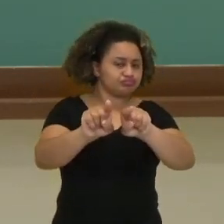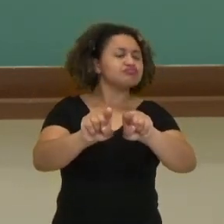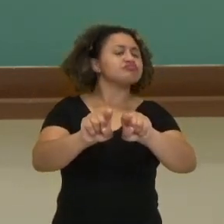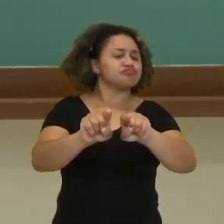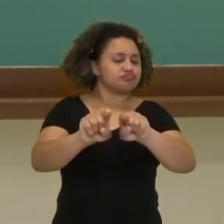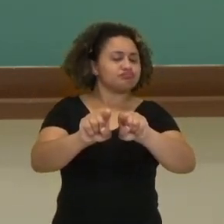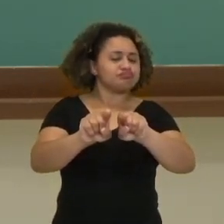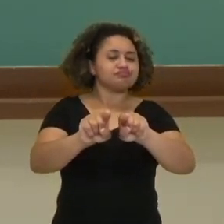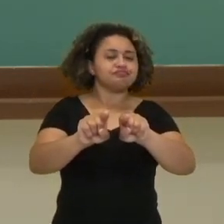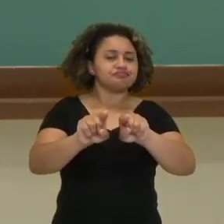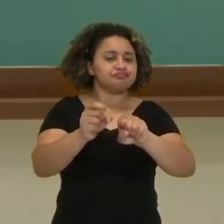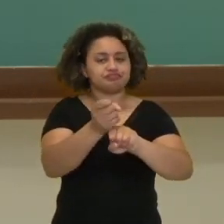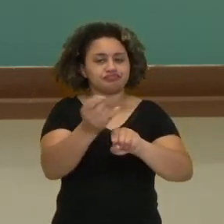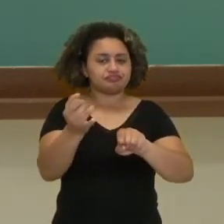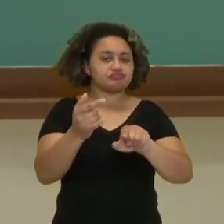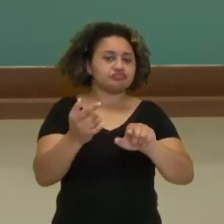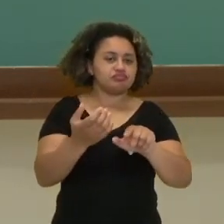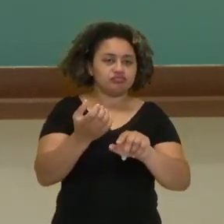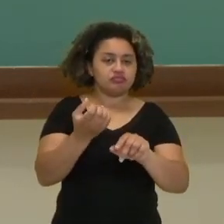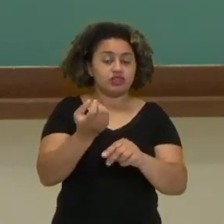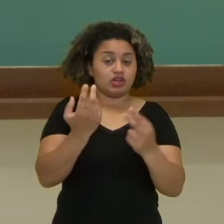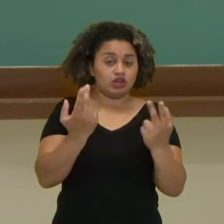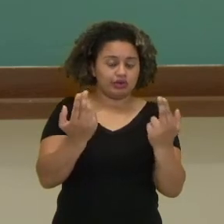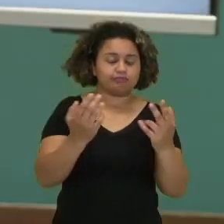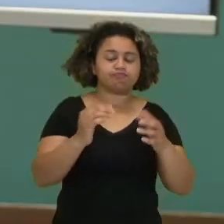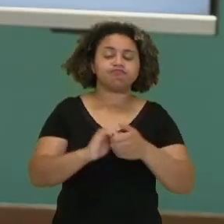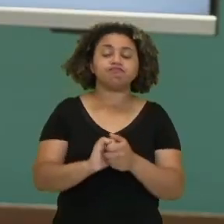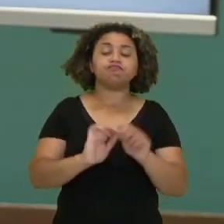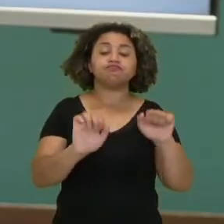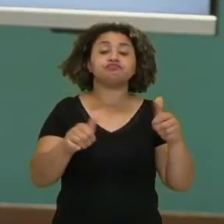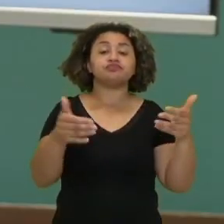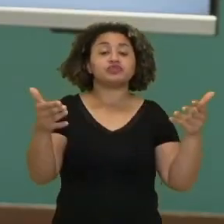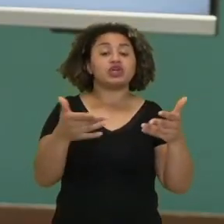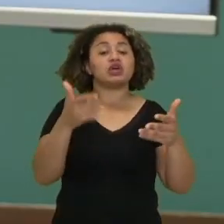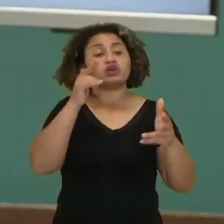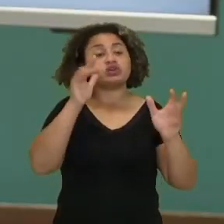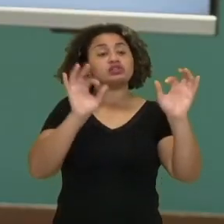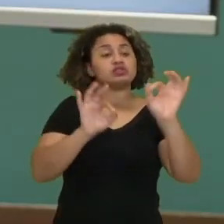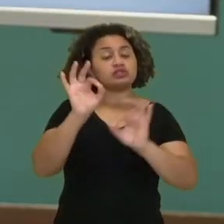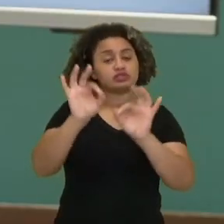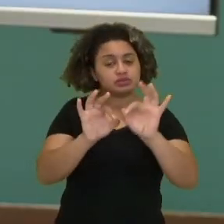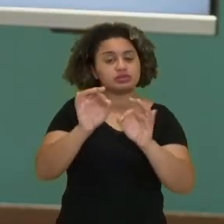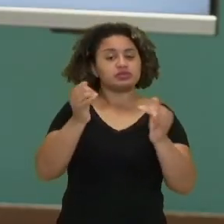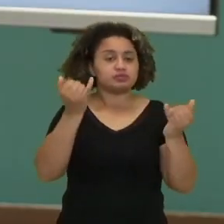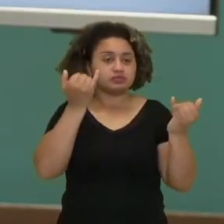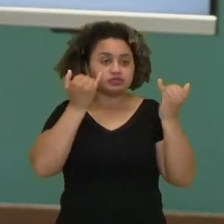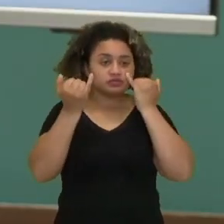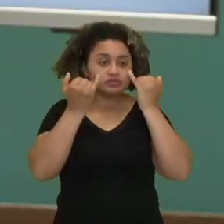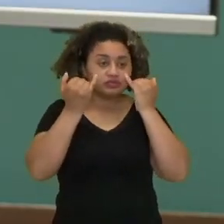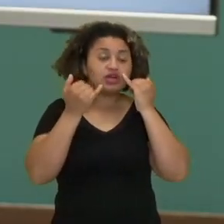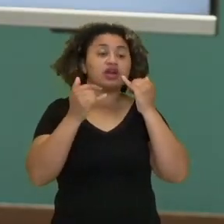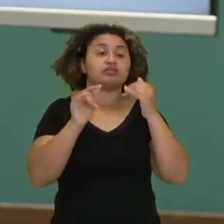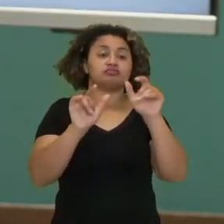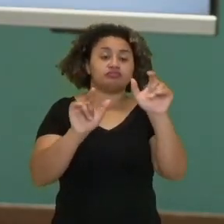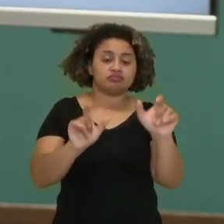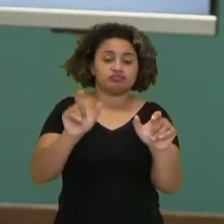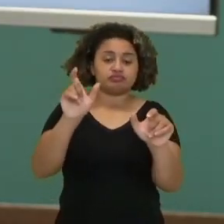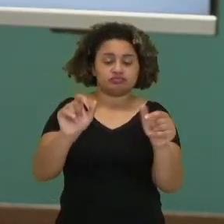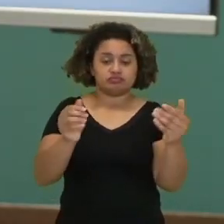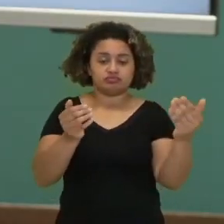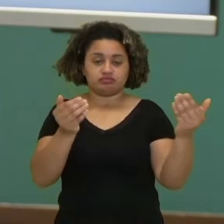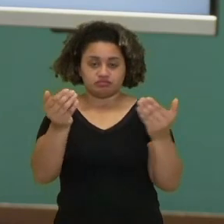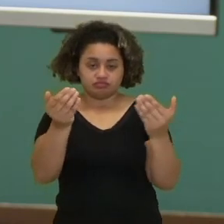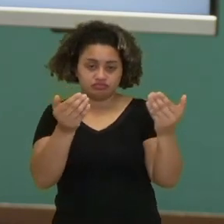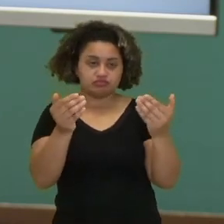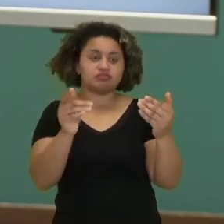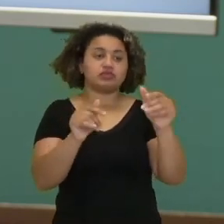mesma proporção, ok? Então, agora que nós organizamos essas informações, nós vamos, olha